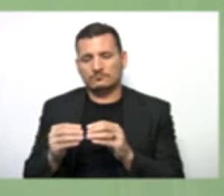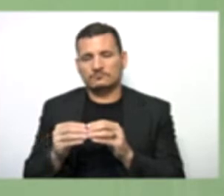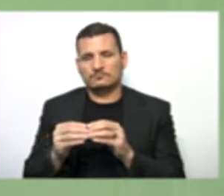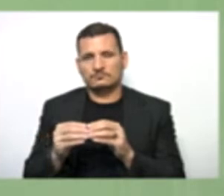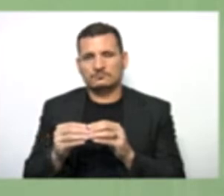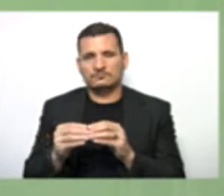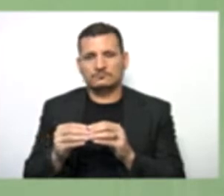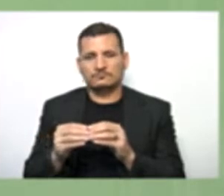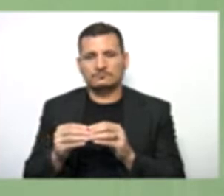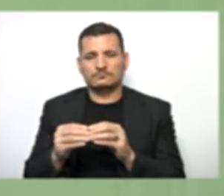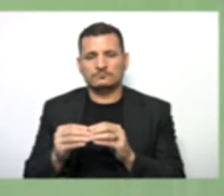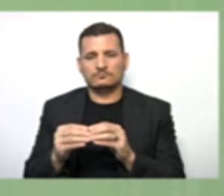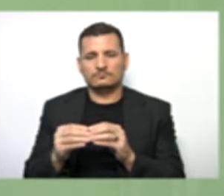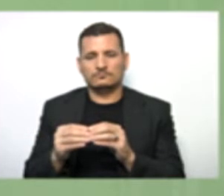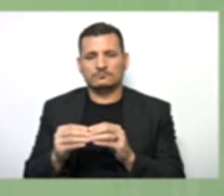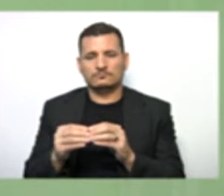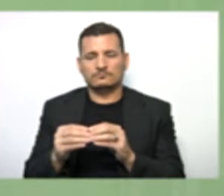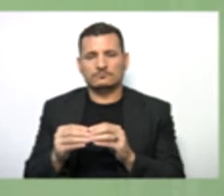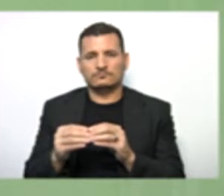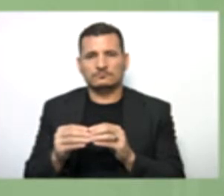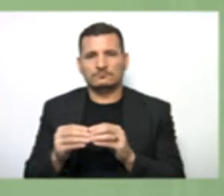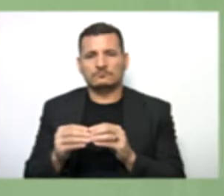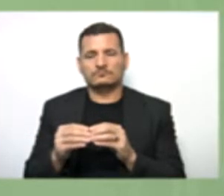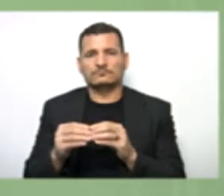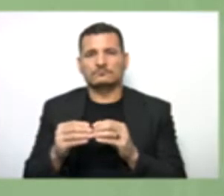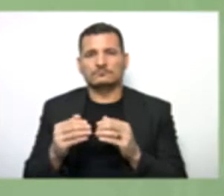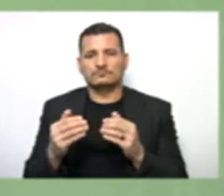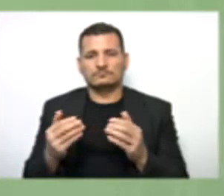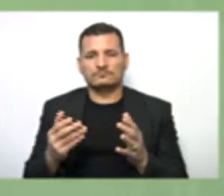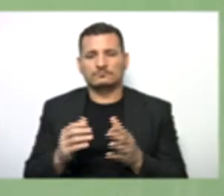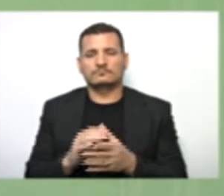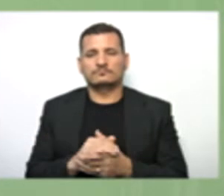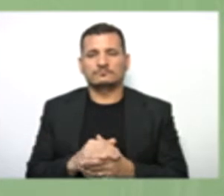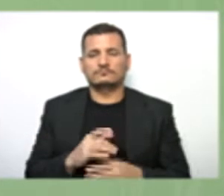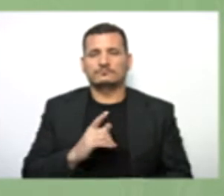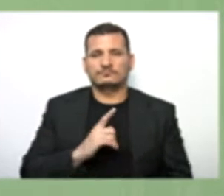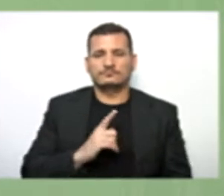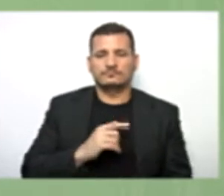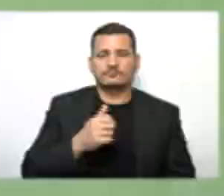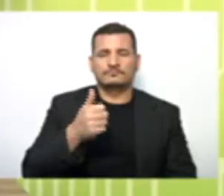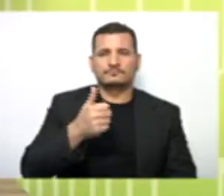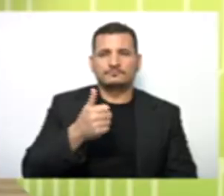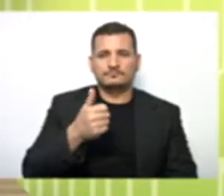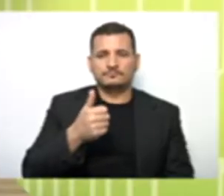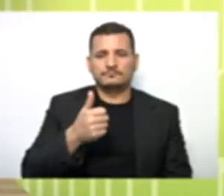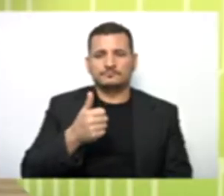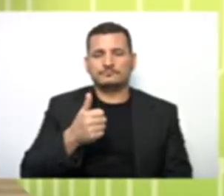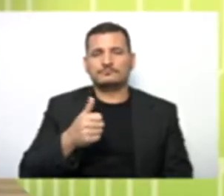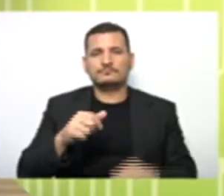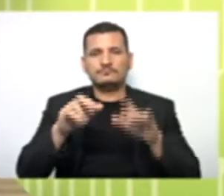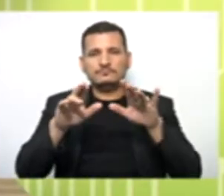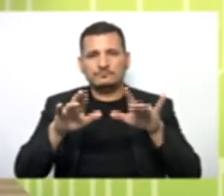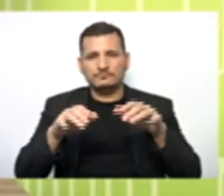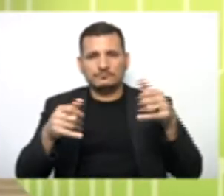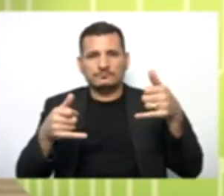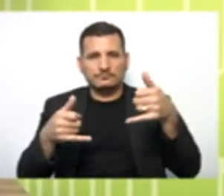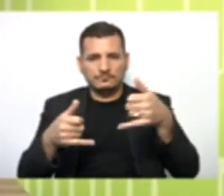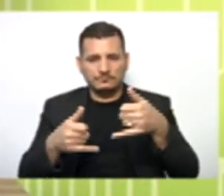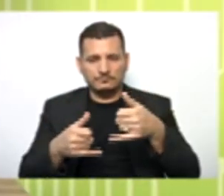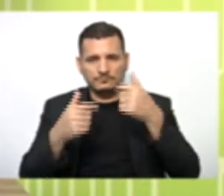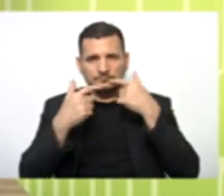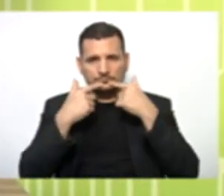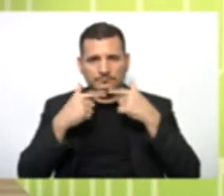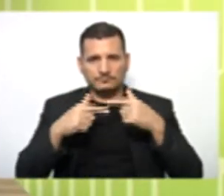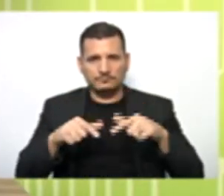operacional. Então, para a gente voltar aí, nós temos primeiro que escrever o código numa linguagem